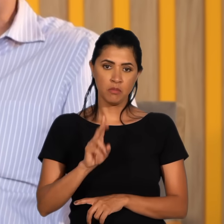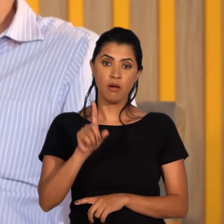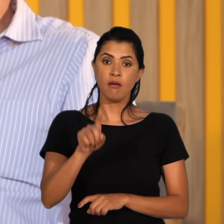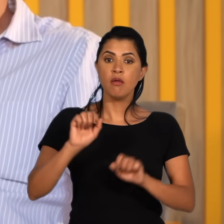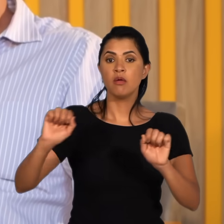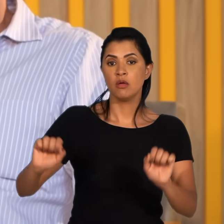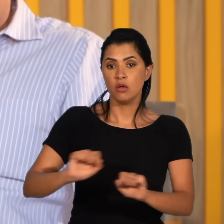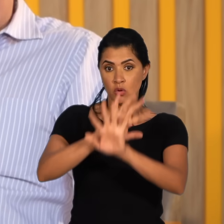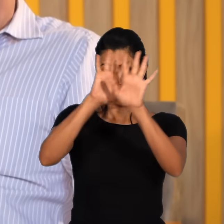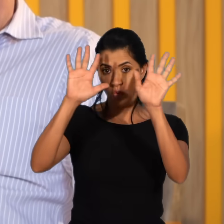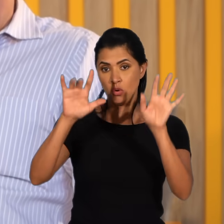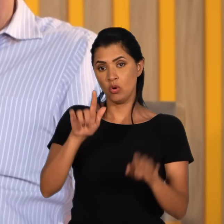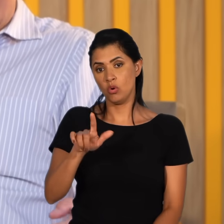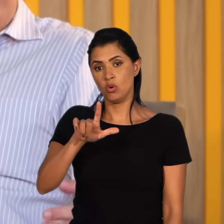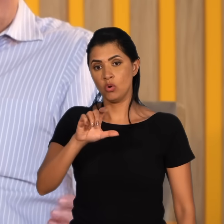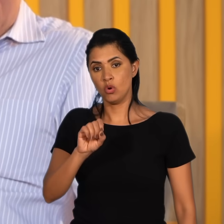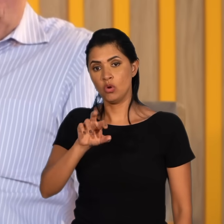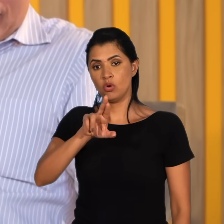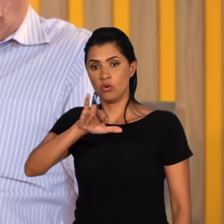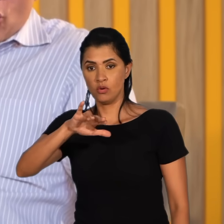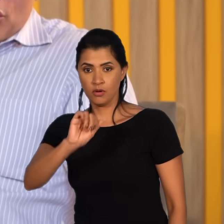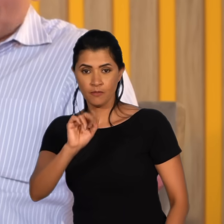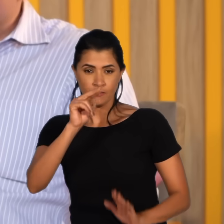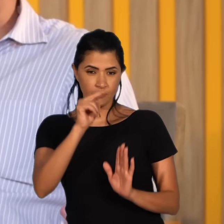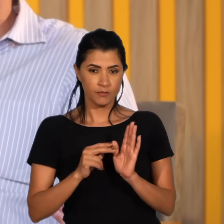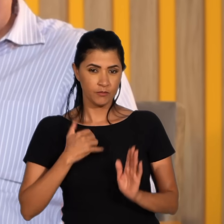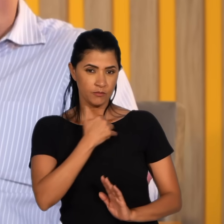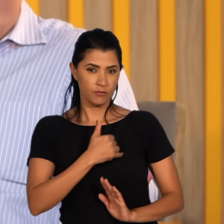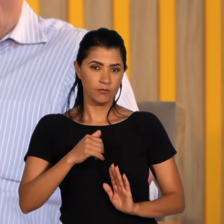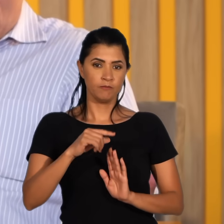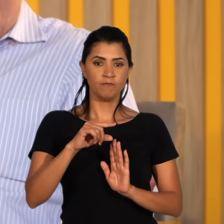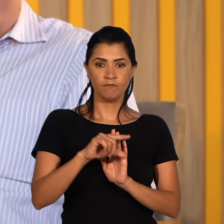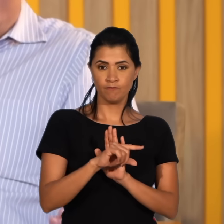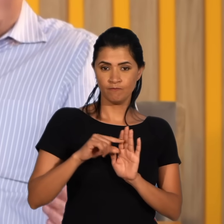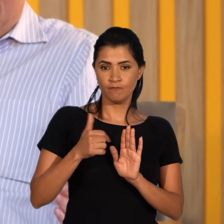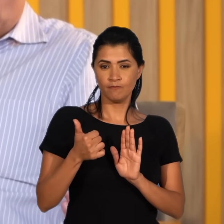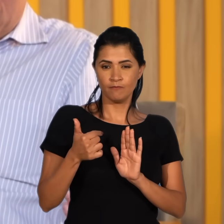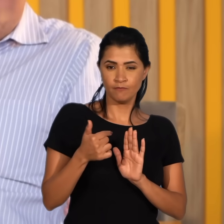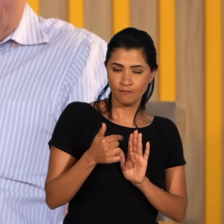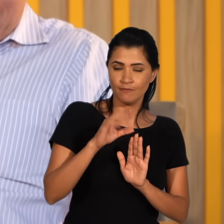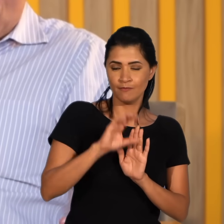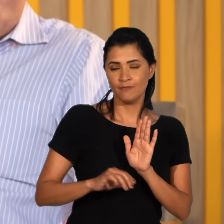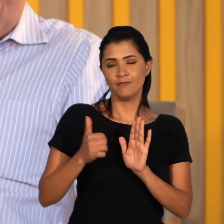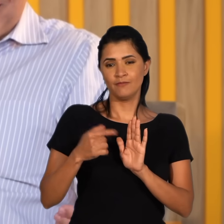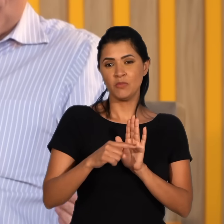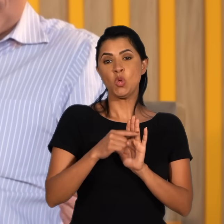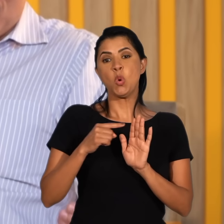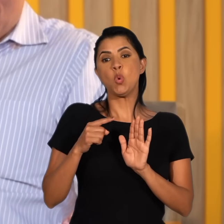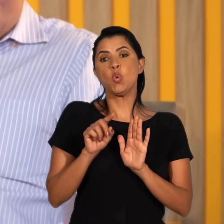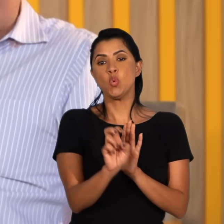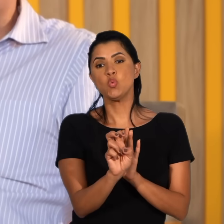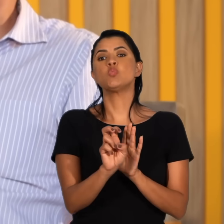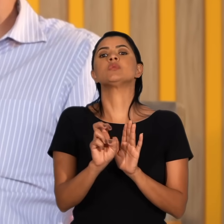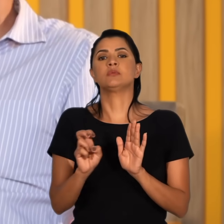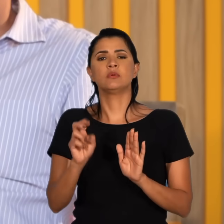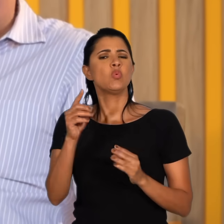recorrente que é a glória e aí nós lemos aqui em João 17 1 a 5 e aí o autor pergunta aqui o que Que Jesus quis